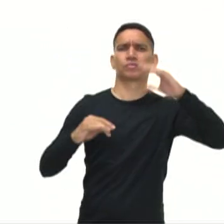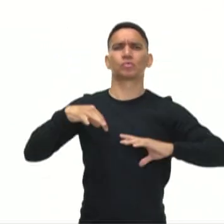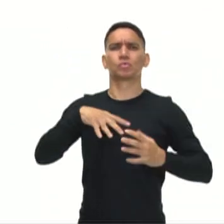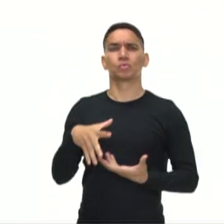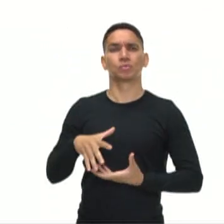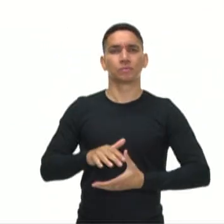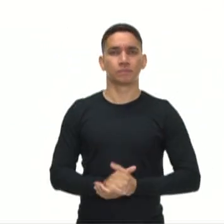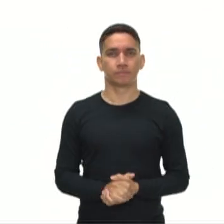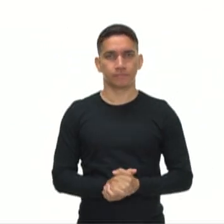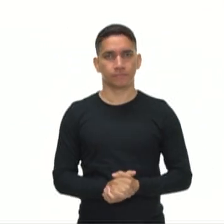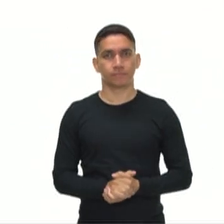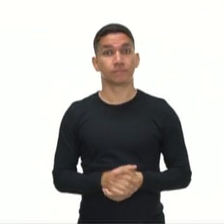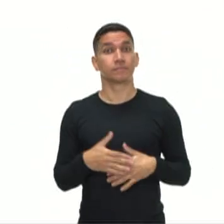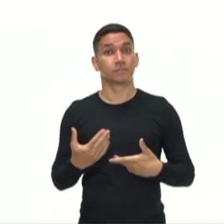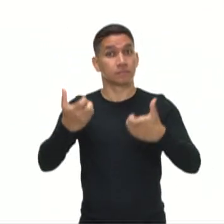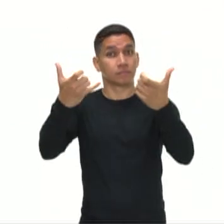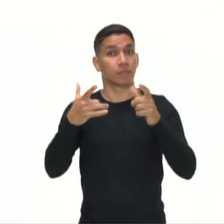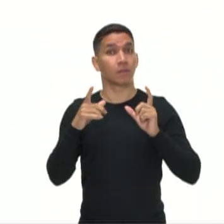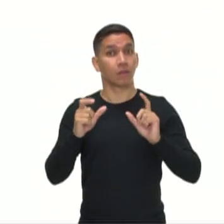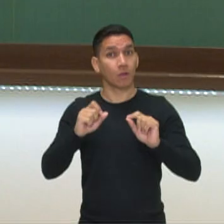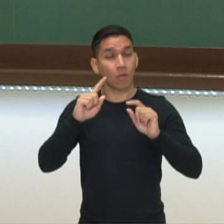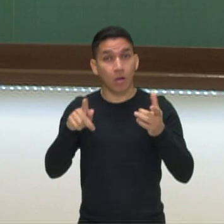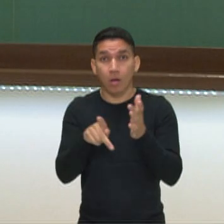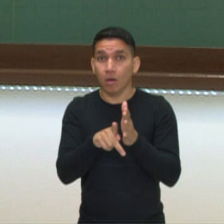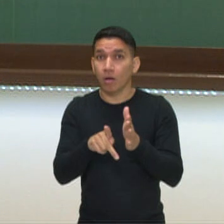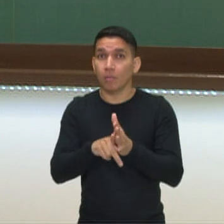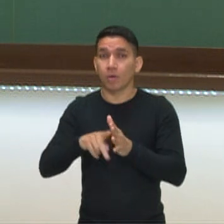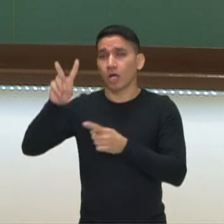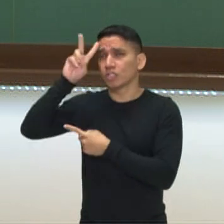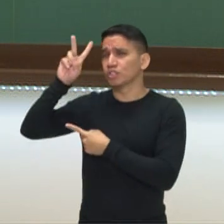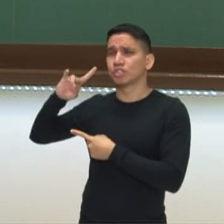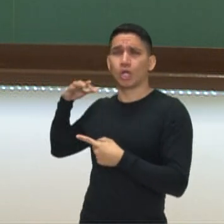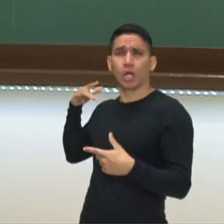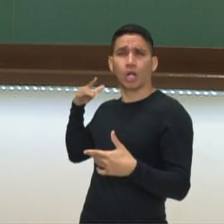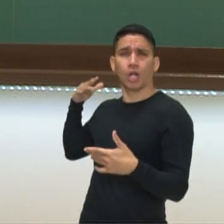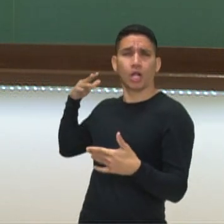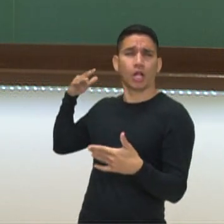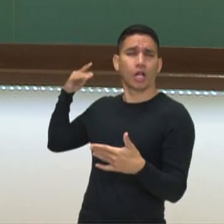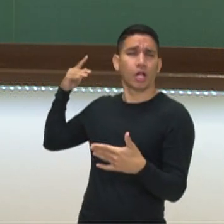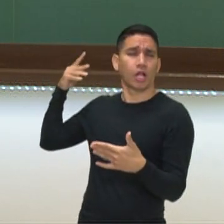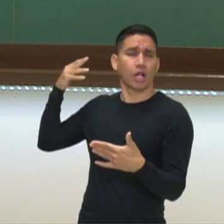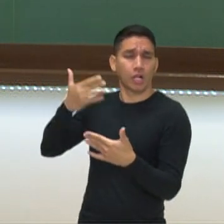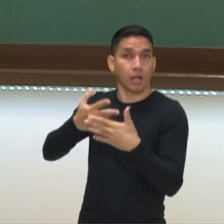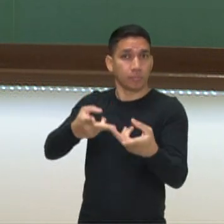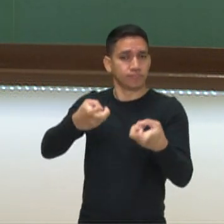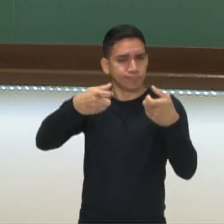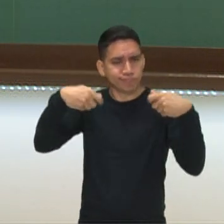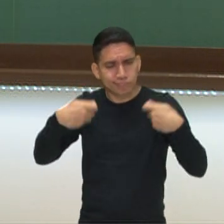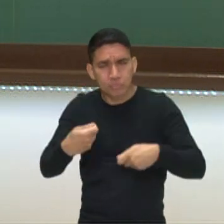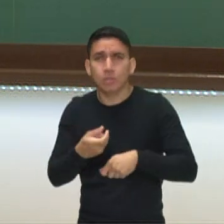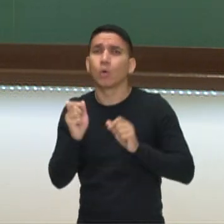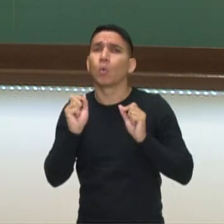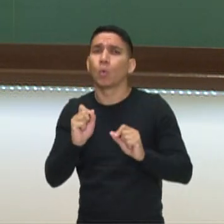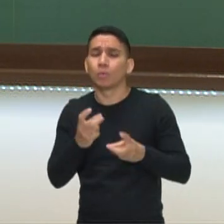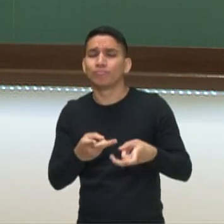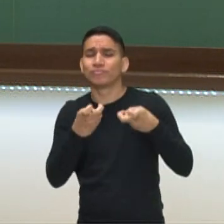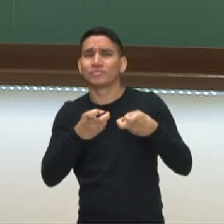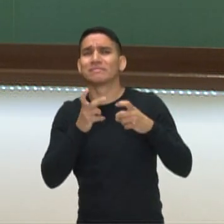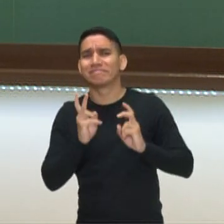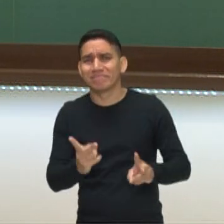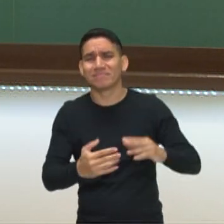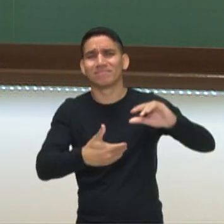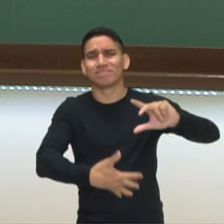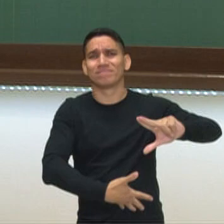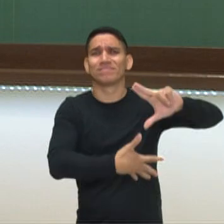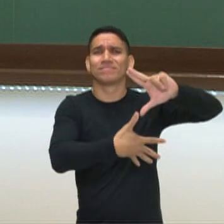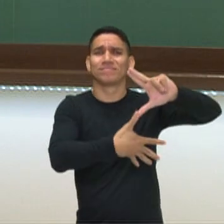planeta? Então aqui fala que são questões históricas que permitem que hoje ainda a América Latina seja tão